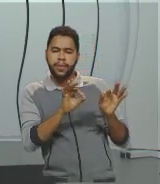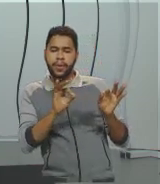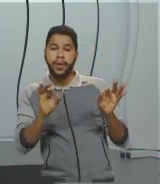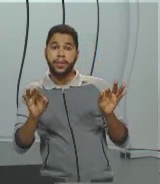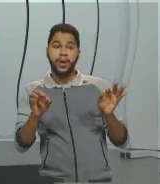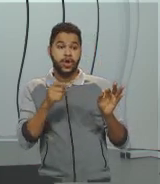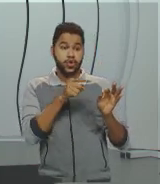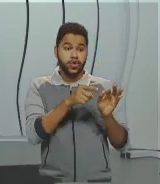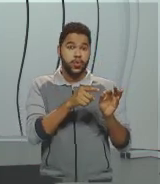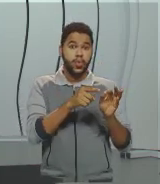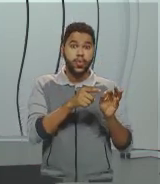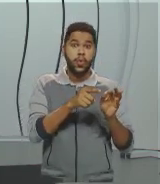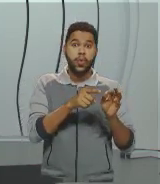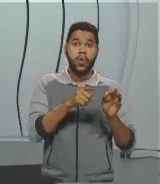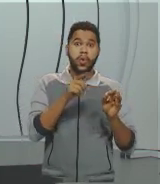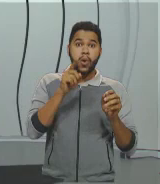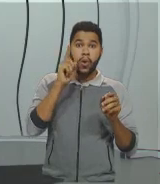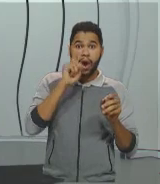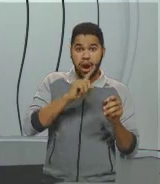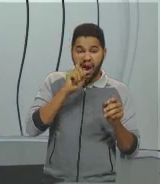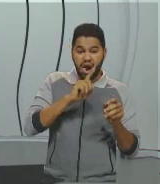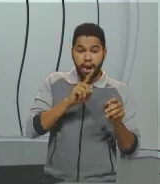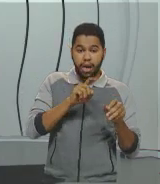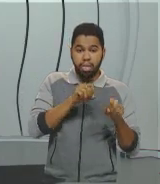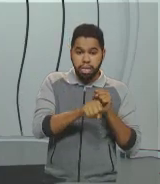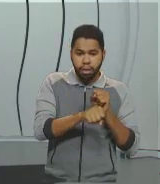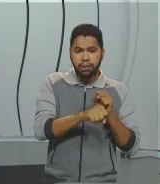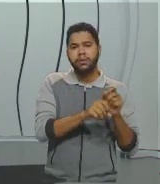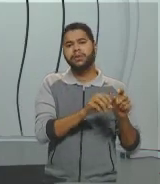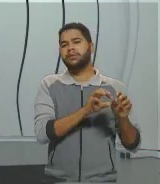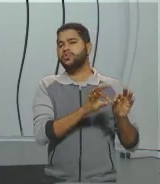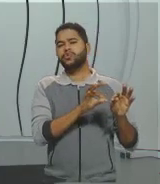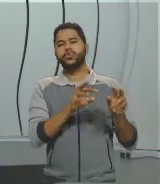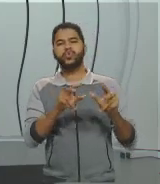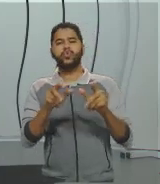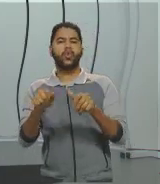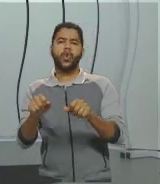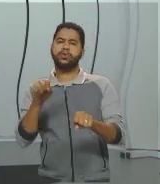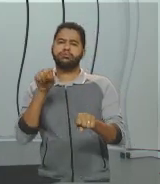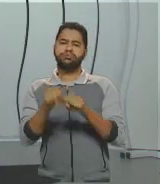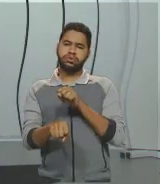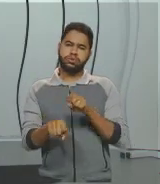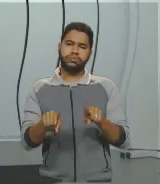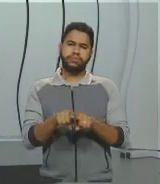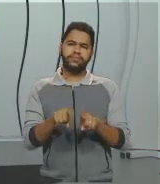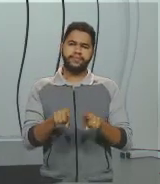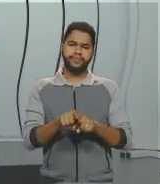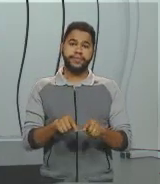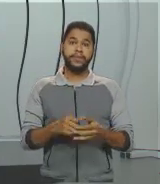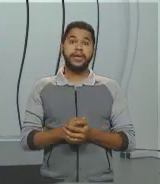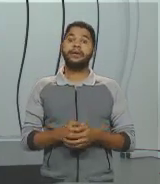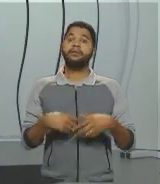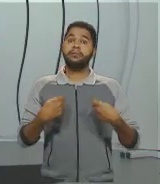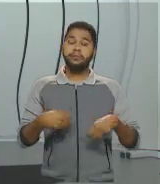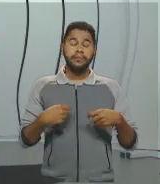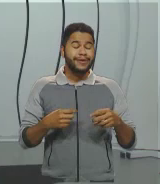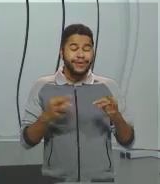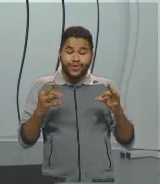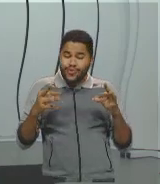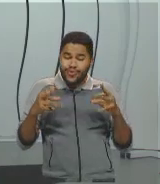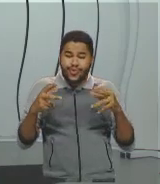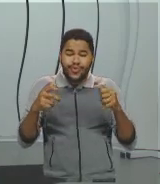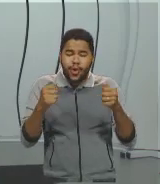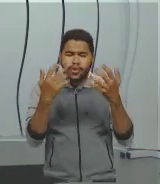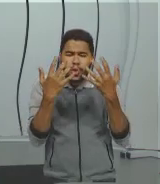poder funcionar. Ou seja, para que um resistor funcione, é necessário que todos os resistores ligados nesse circuito também